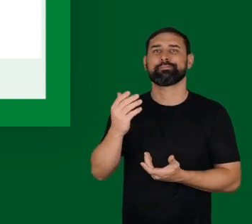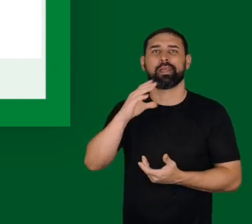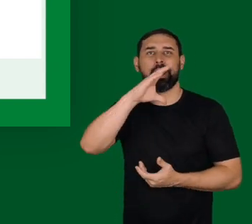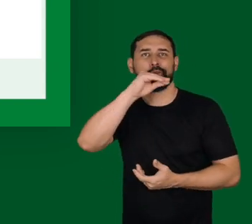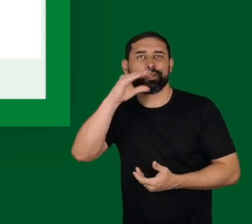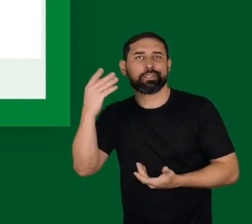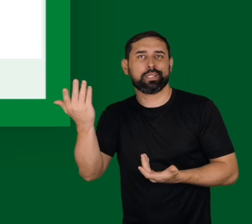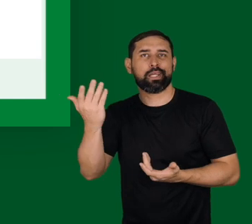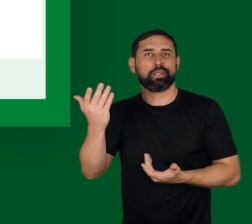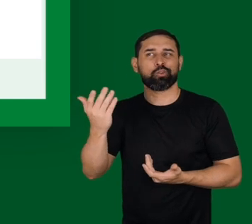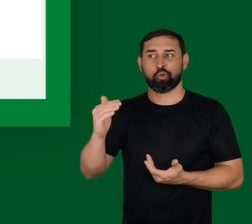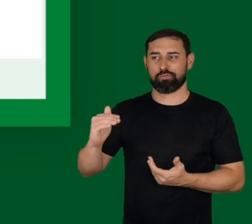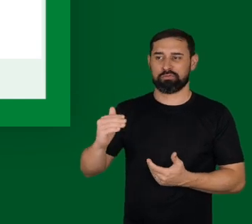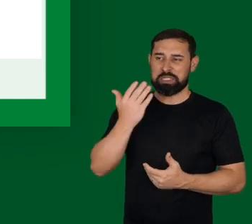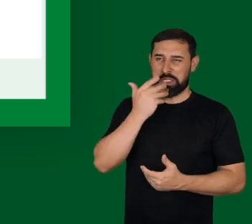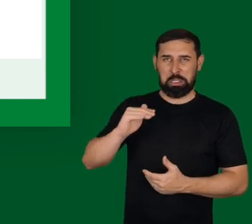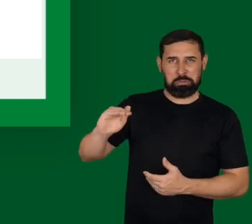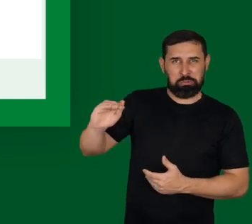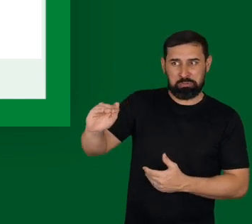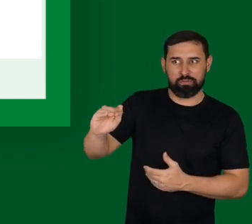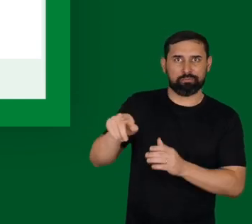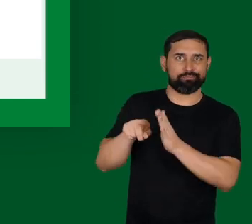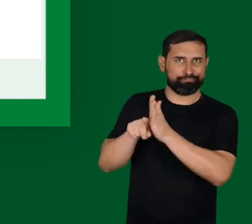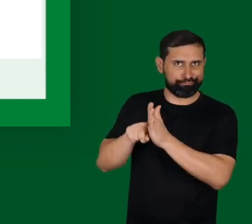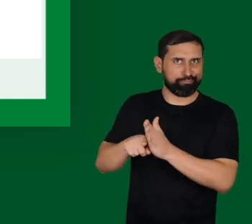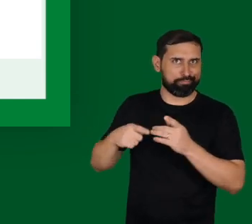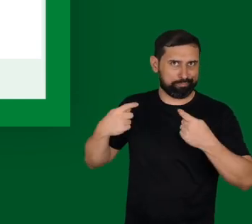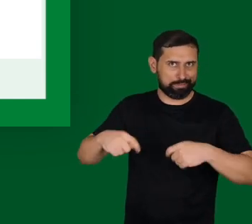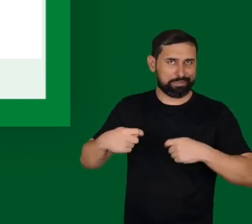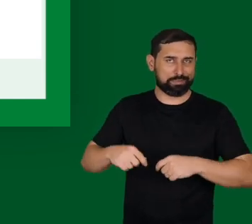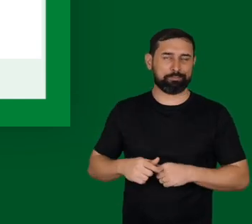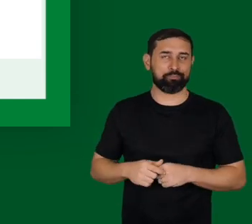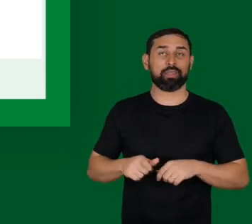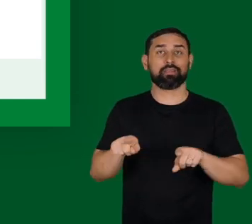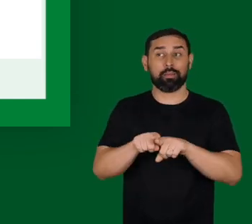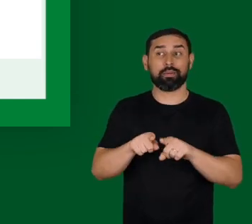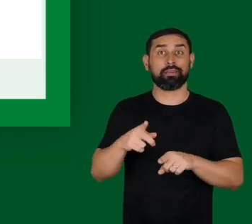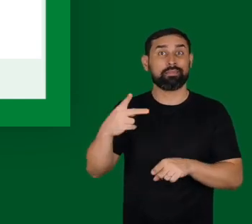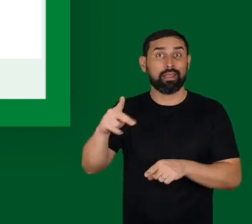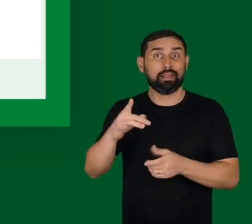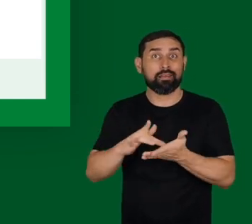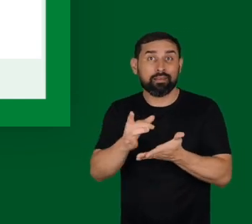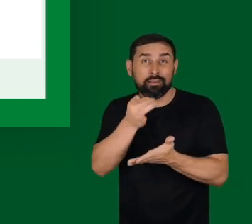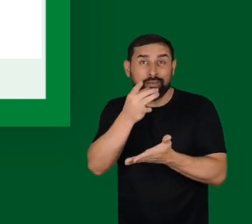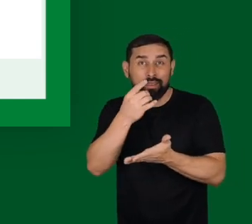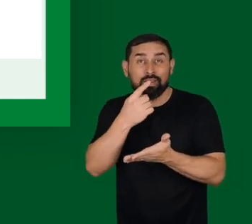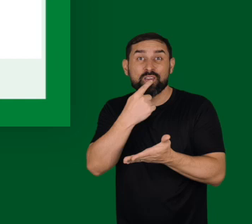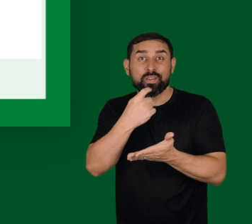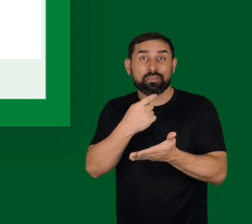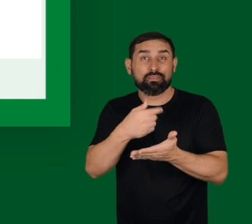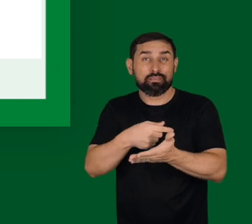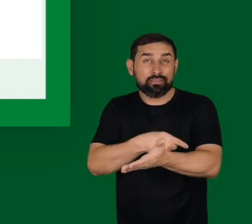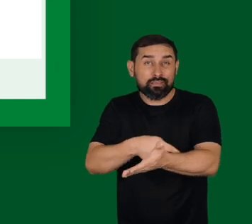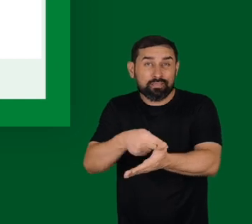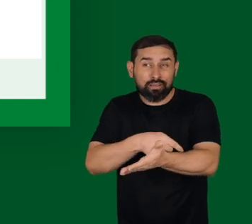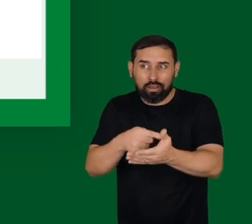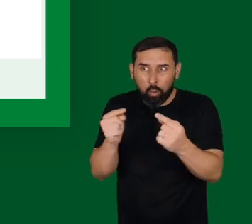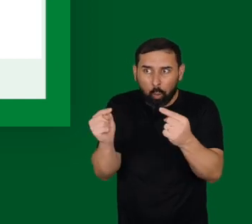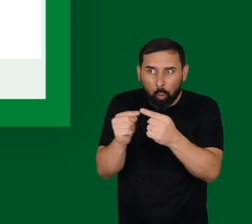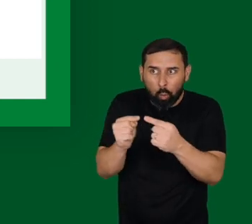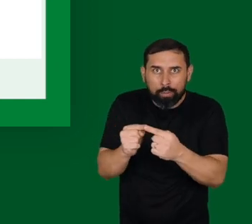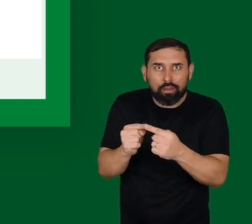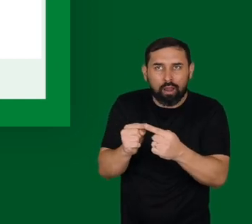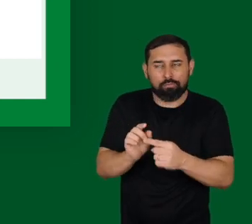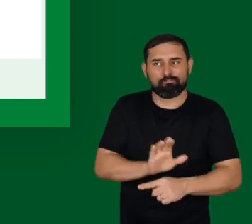escolha, que não faz grandes alterações, né, como o ácido valproico, que evolui muito com distúrbios metabólicos e